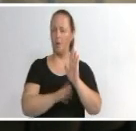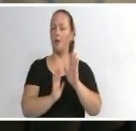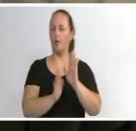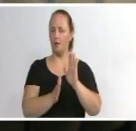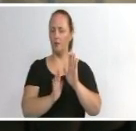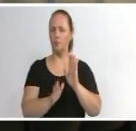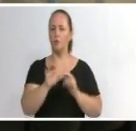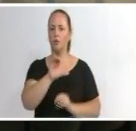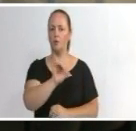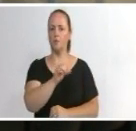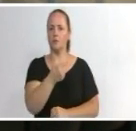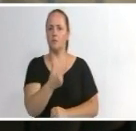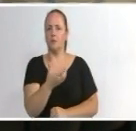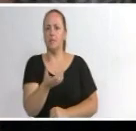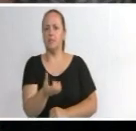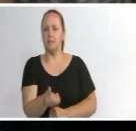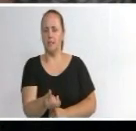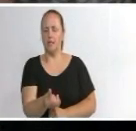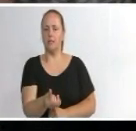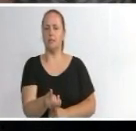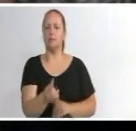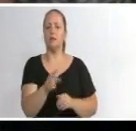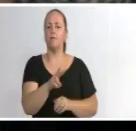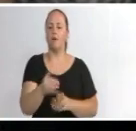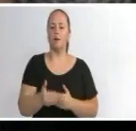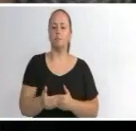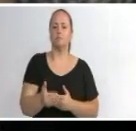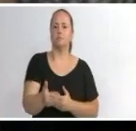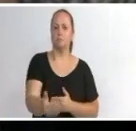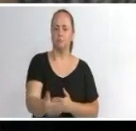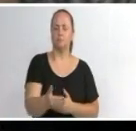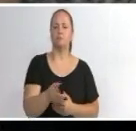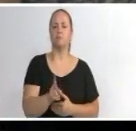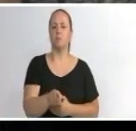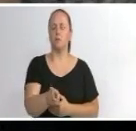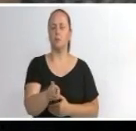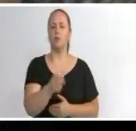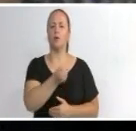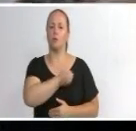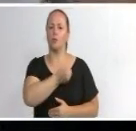projeto de decreto legislativo número 926, ficando promulgado o decreto legislativo número